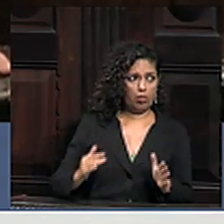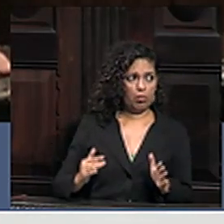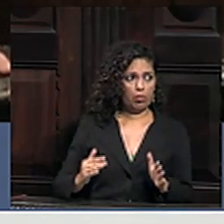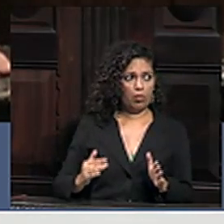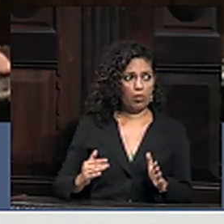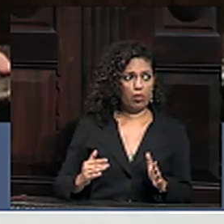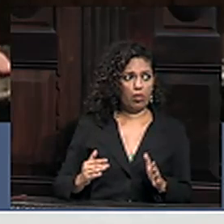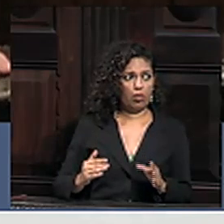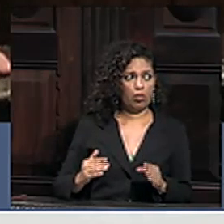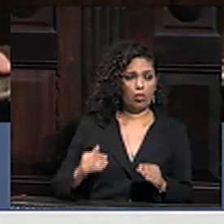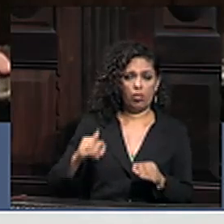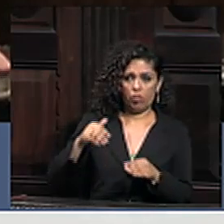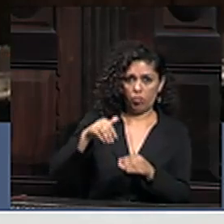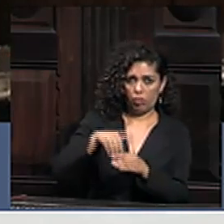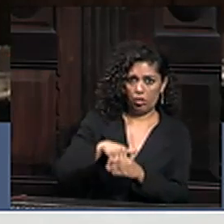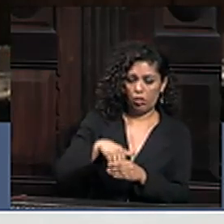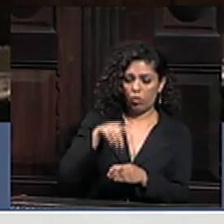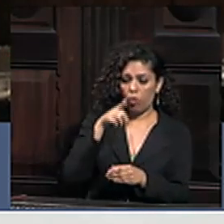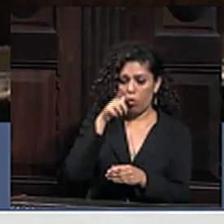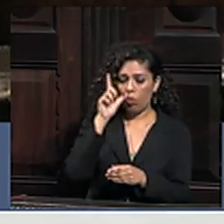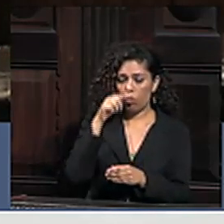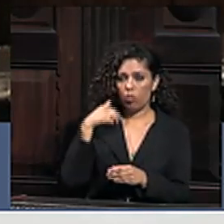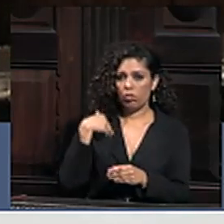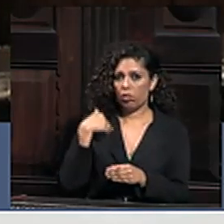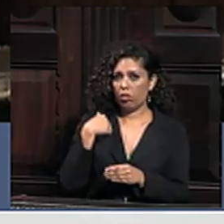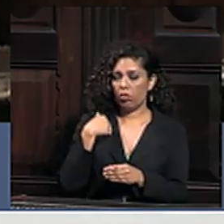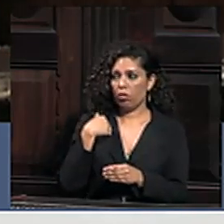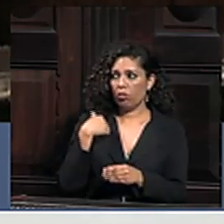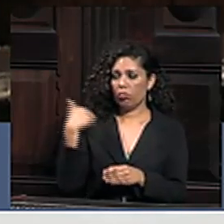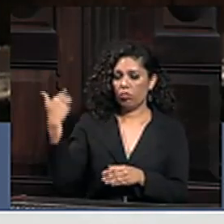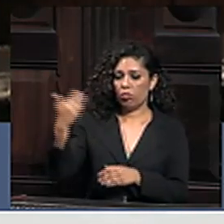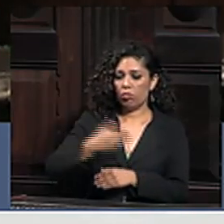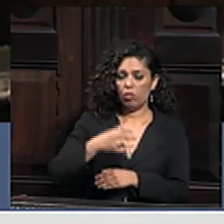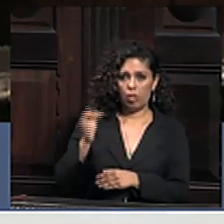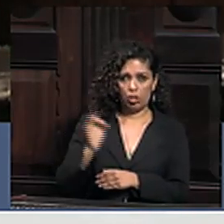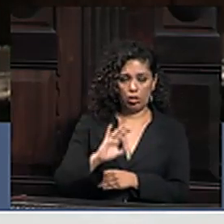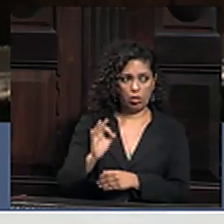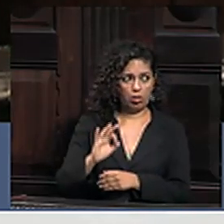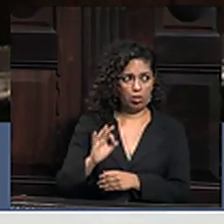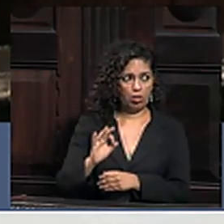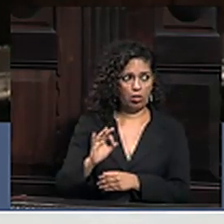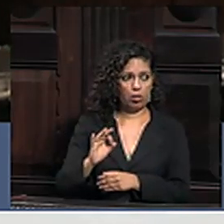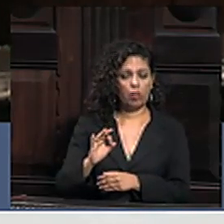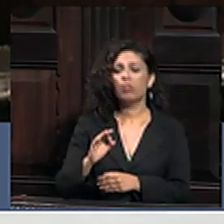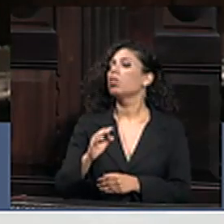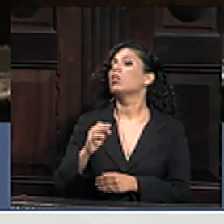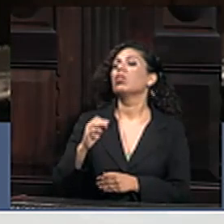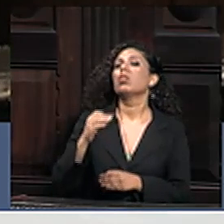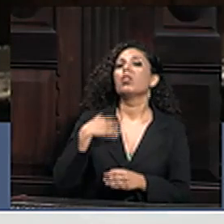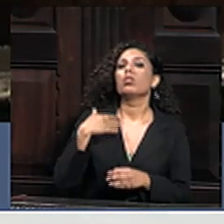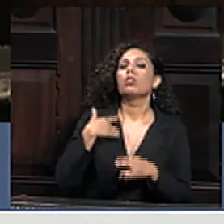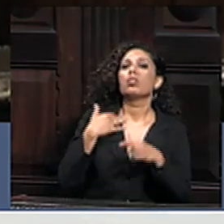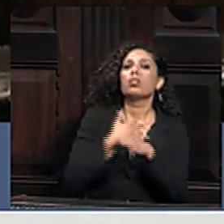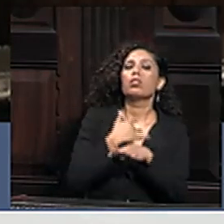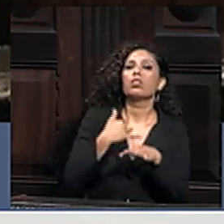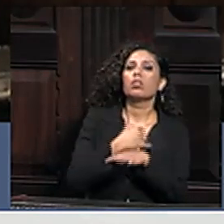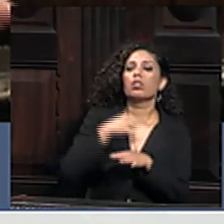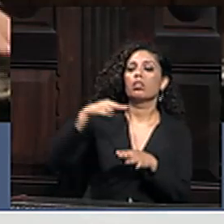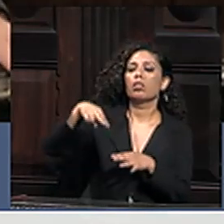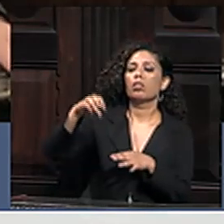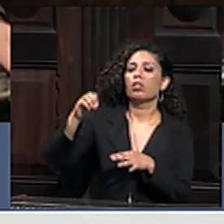nossa votação, ontem participei no meu município de Nova Iguaçu,